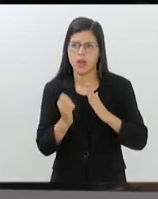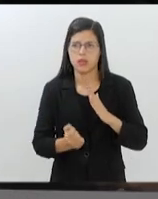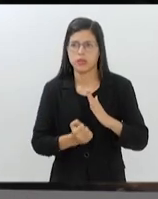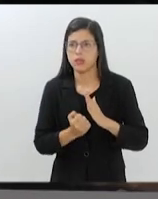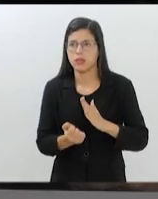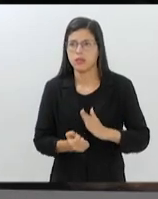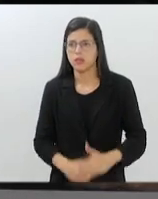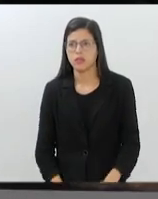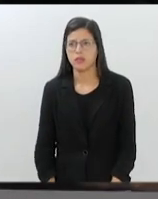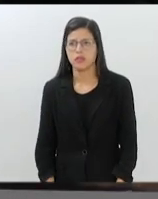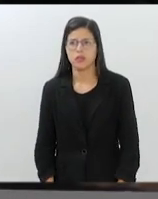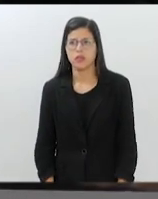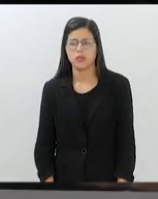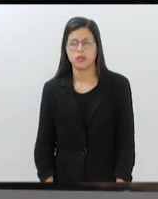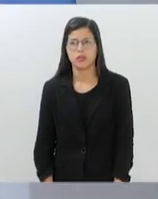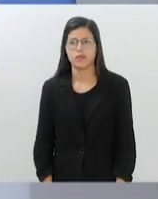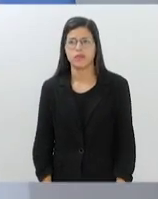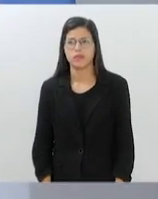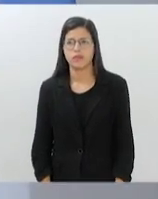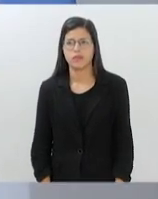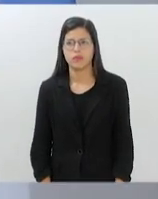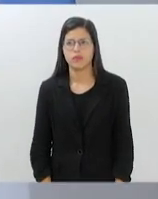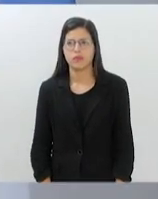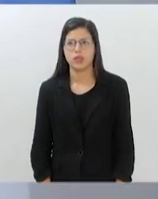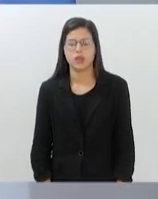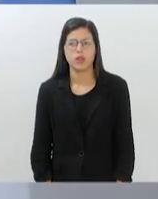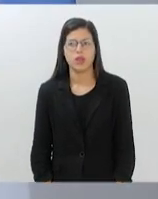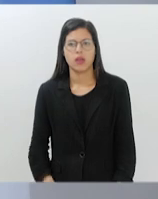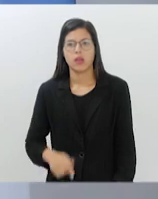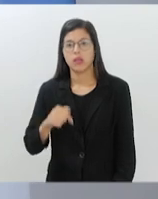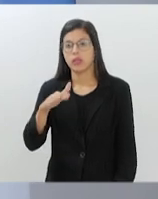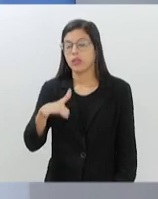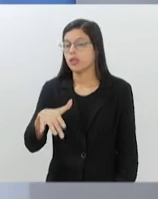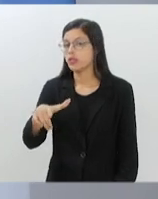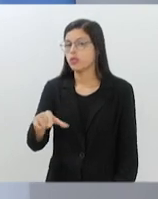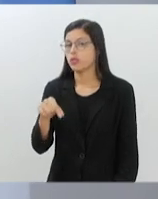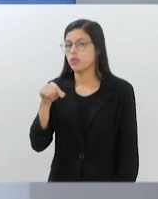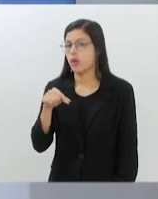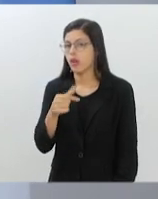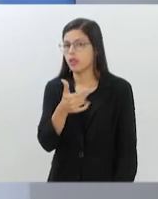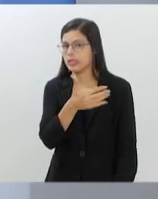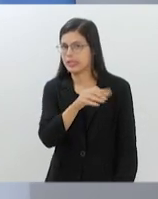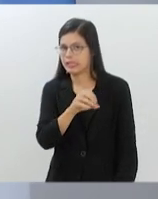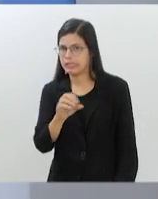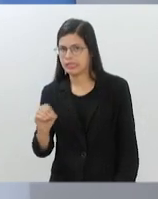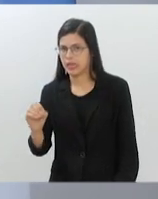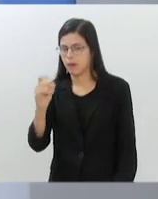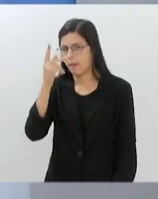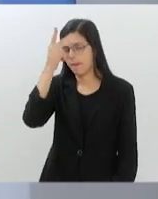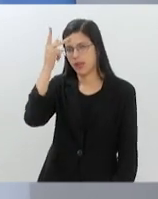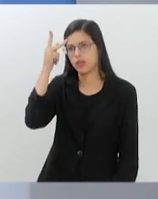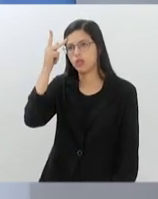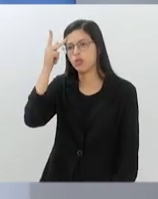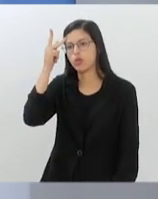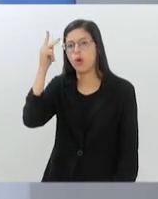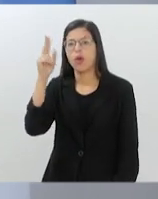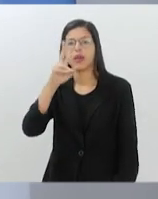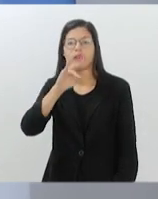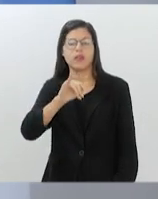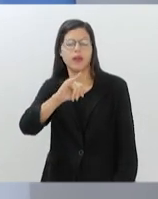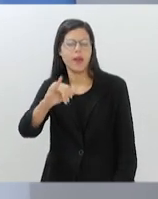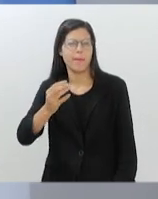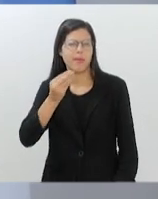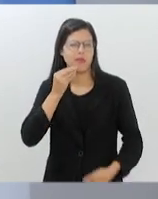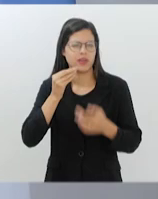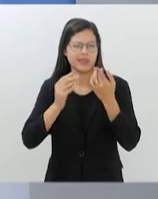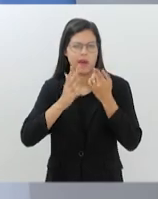palavra é sim quem chega a consenso que as 100 os 100 privilegiados que vão curtir o Carnaval